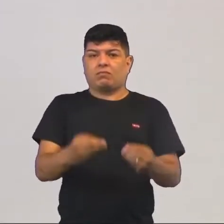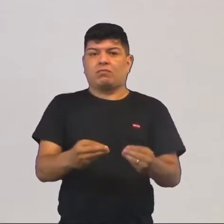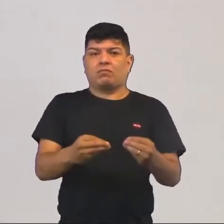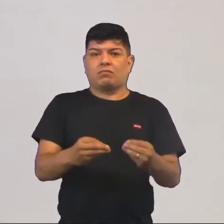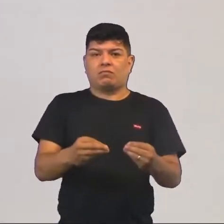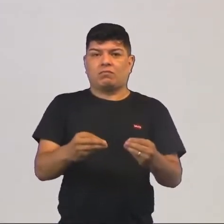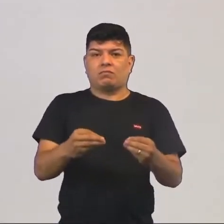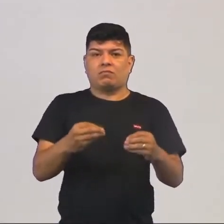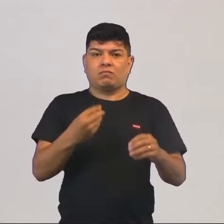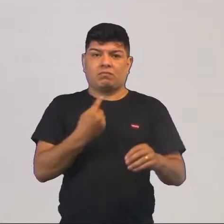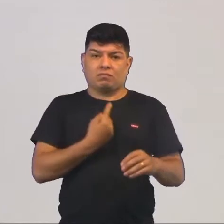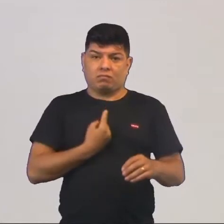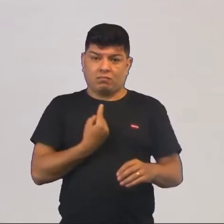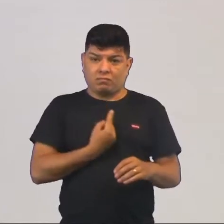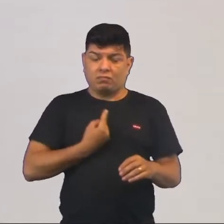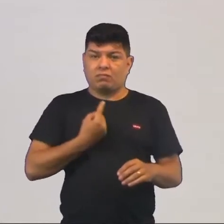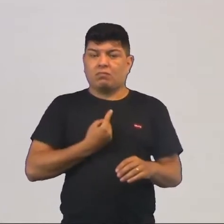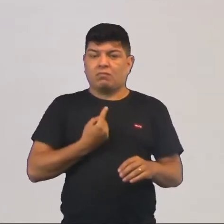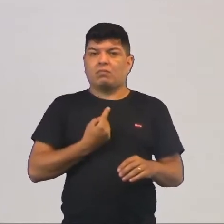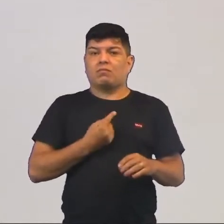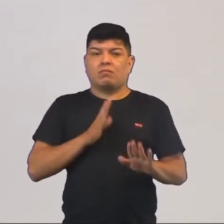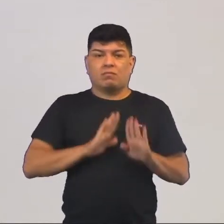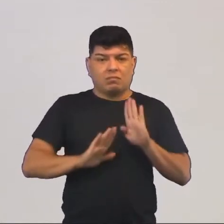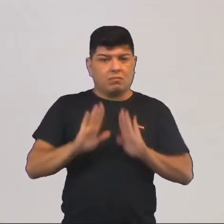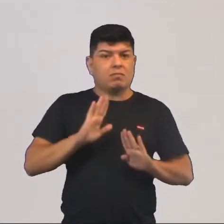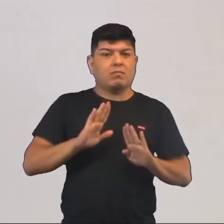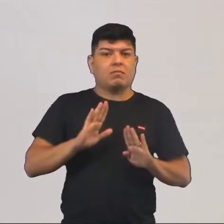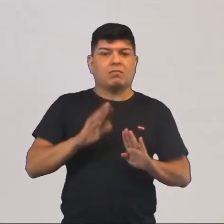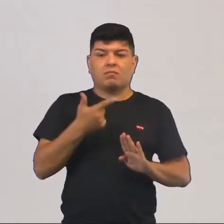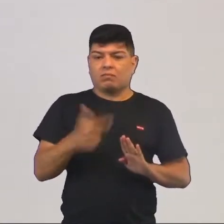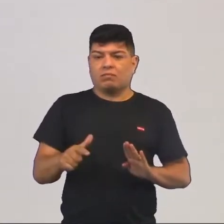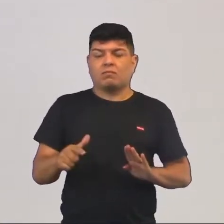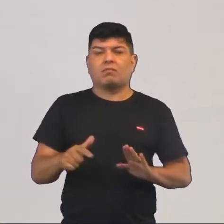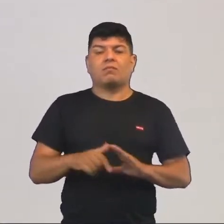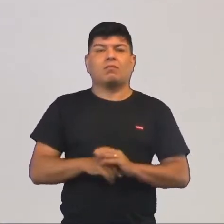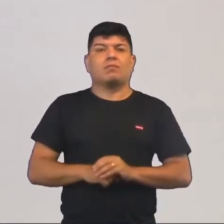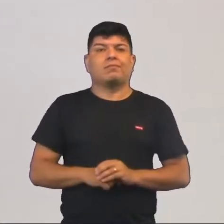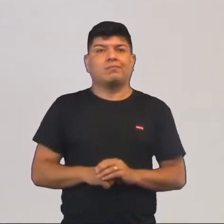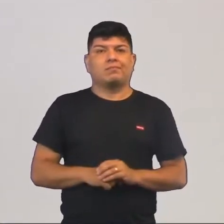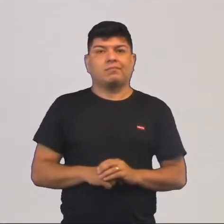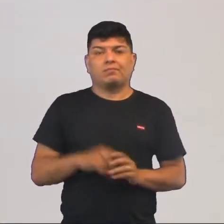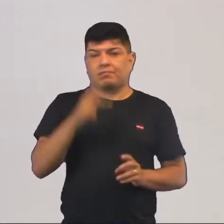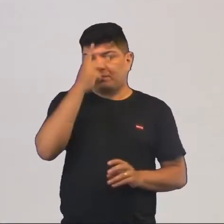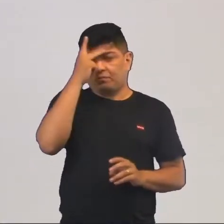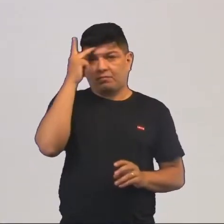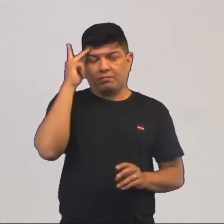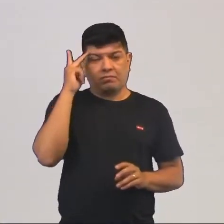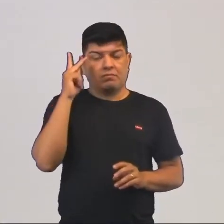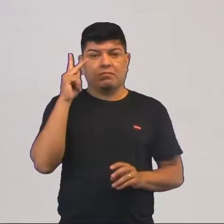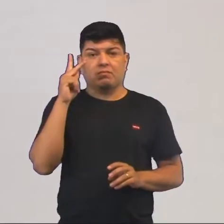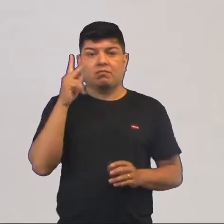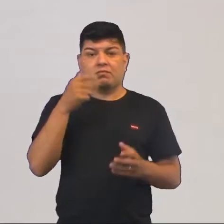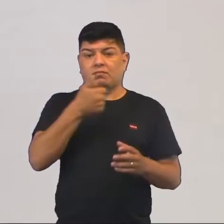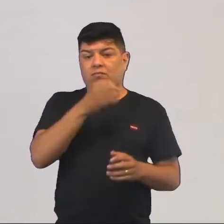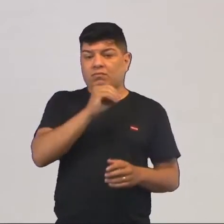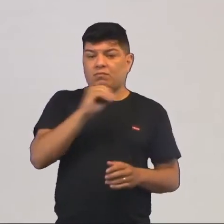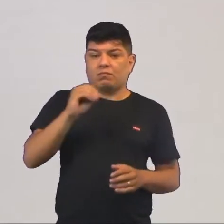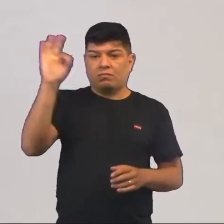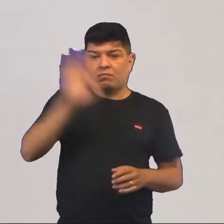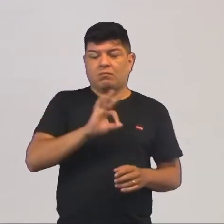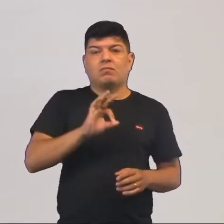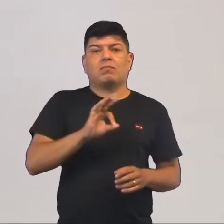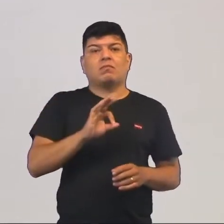totalmente, imparcialidade, neutralidade, cuidado, não existem. Nenhuma pessoa pode dizer que ele é 100%